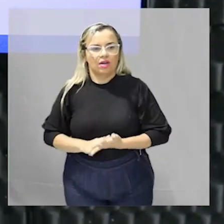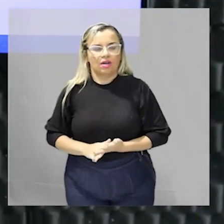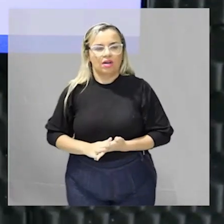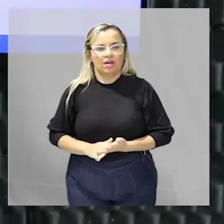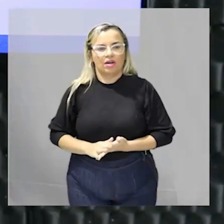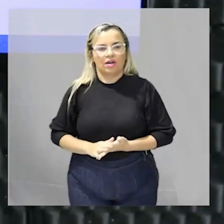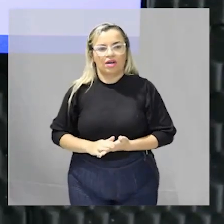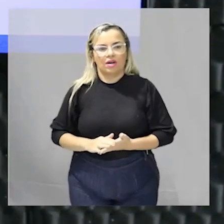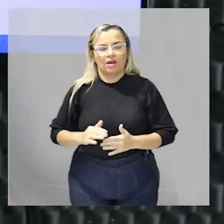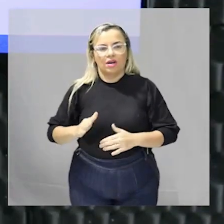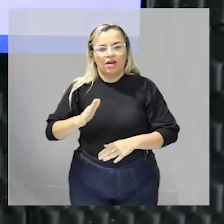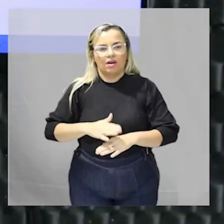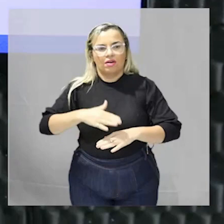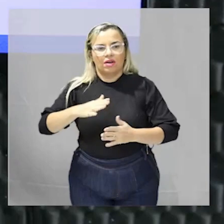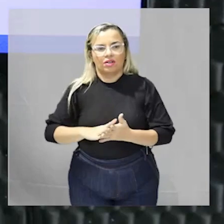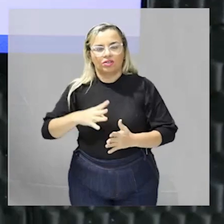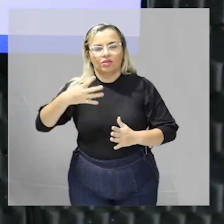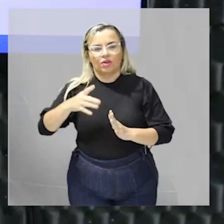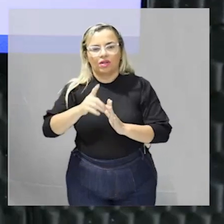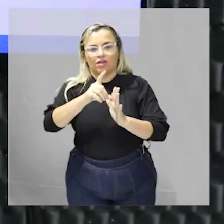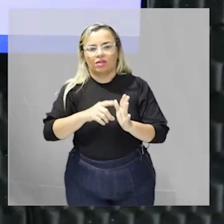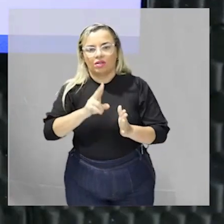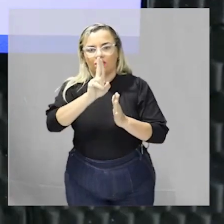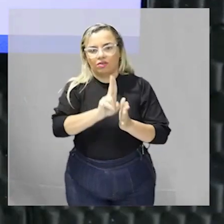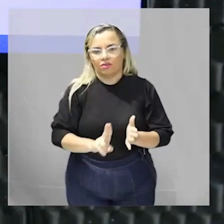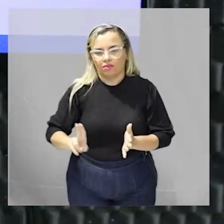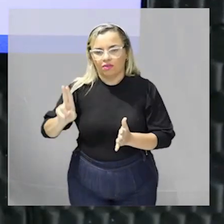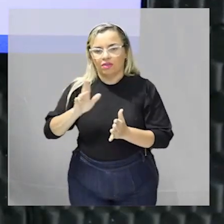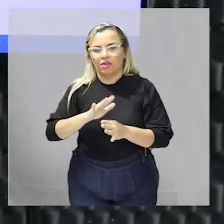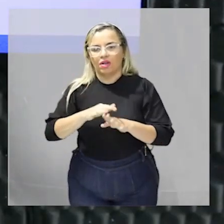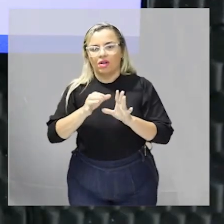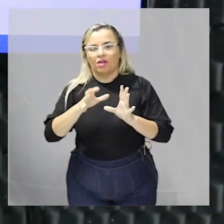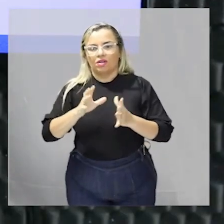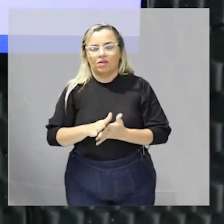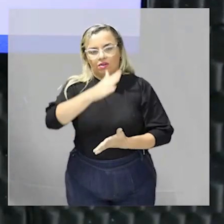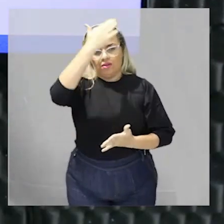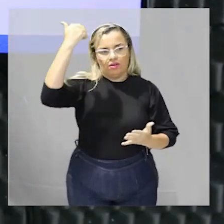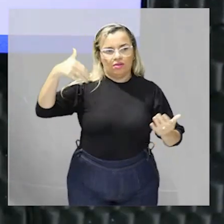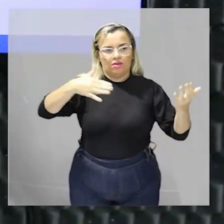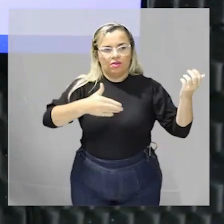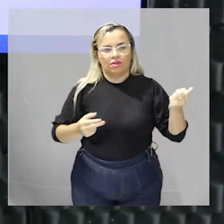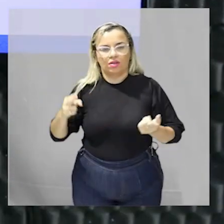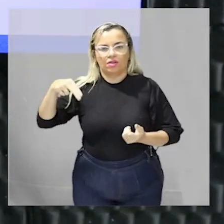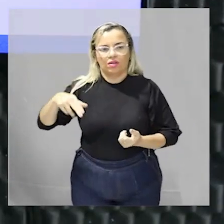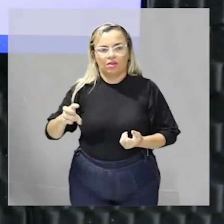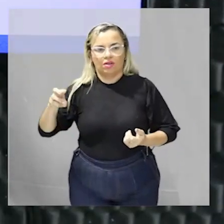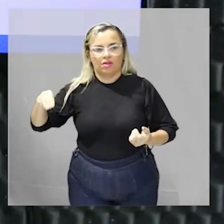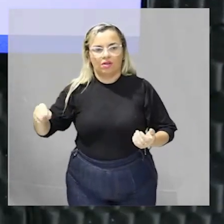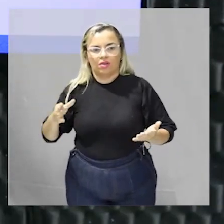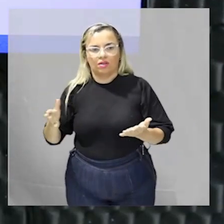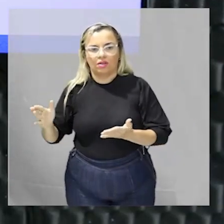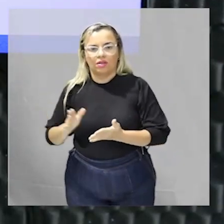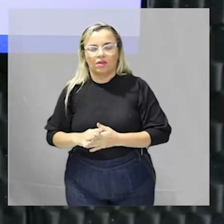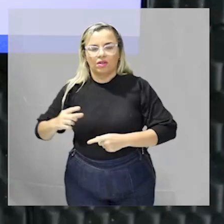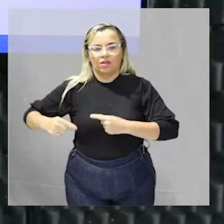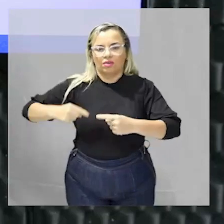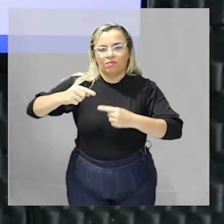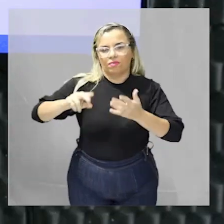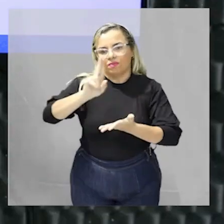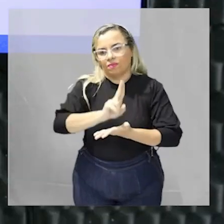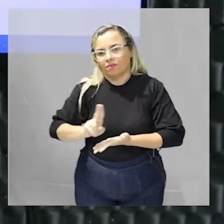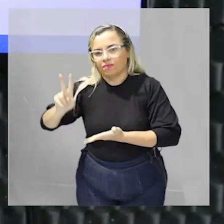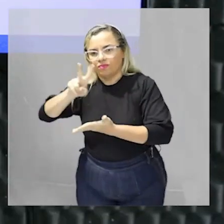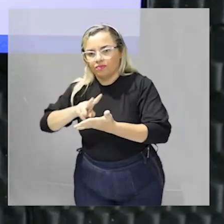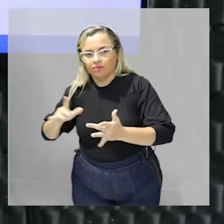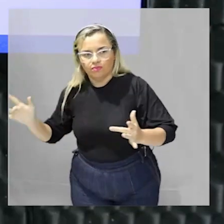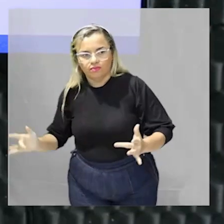Autônoma do México, que é a UNAM, tem levado gerações de universitários à leitura de clássicos da literatura ibero-americana por